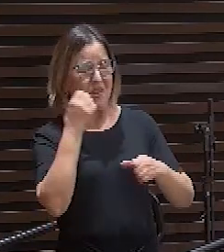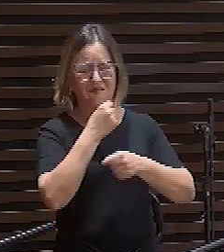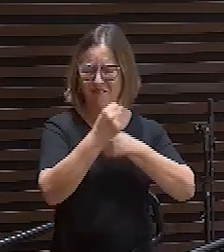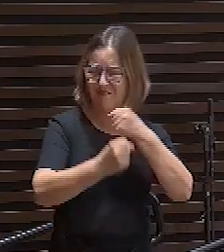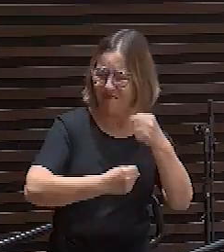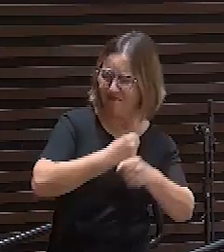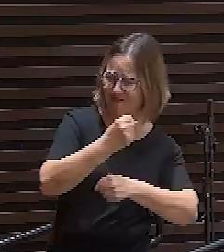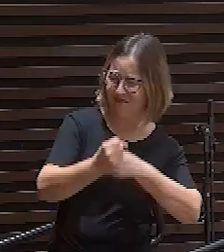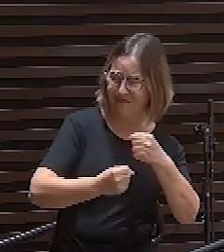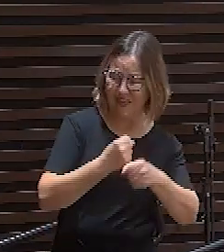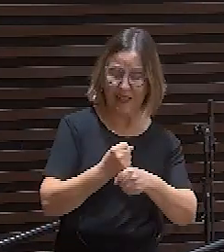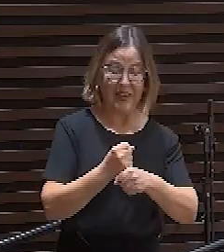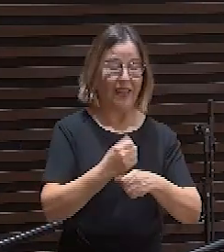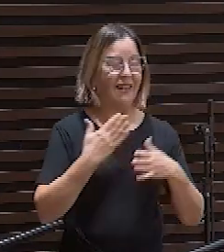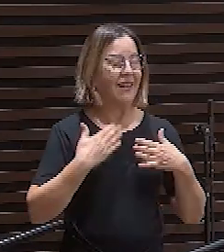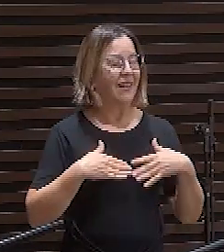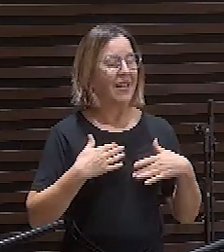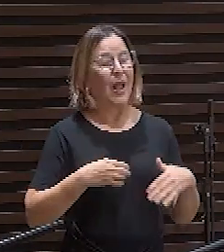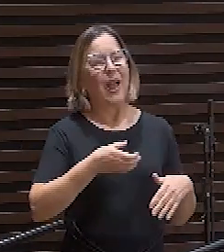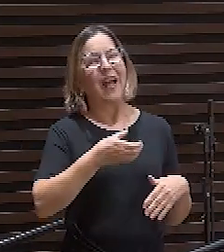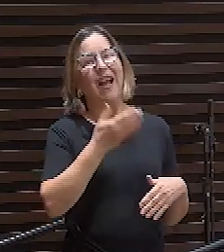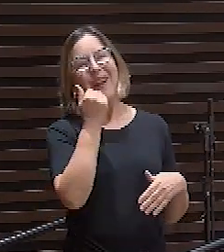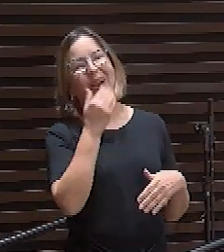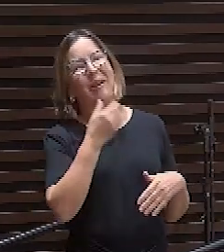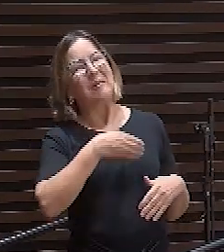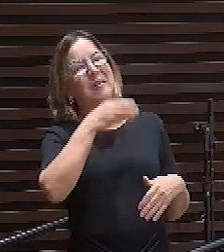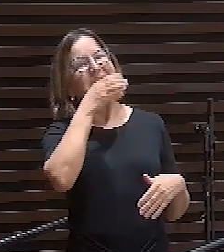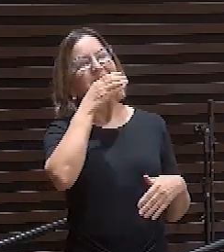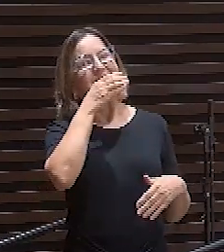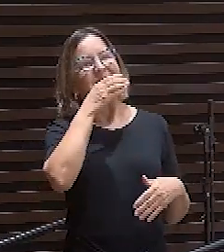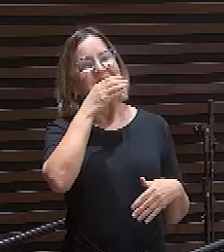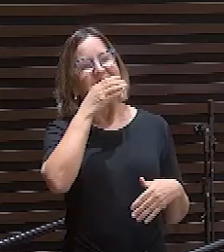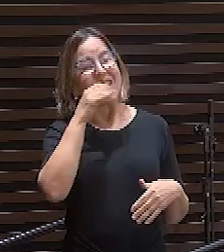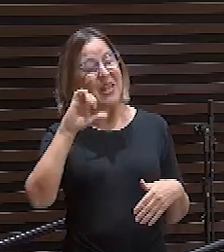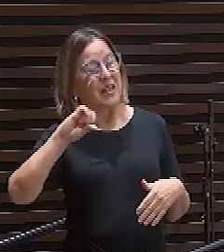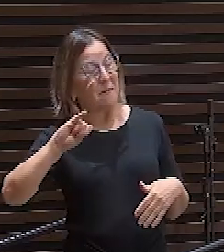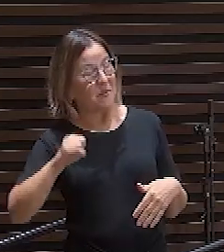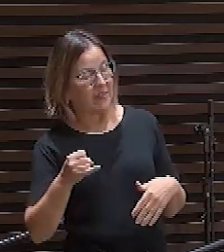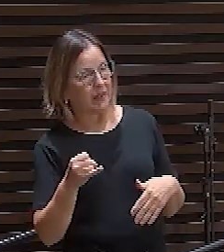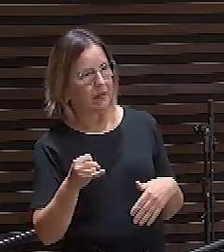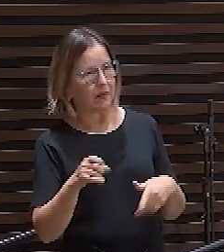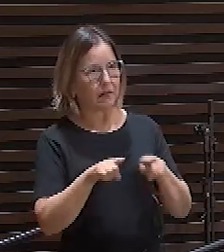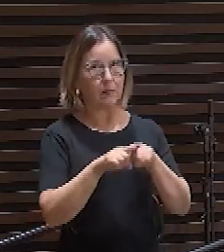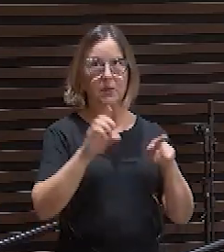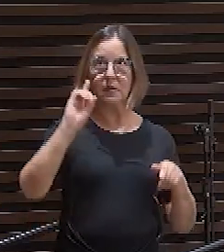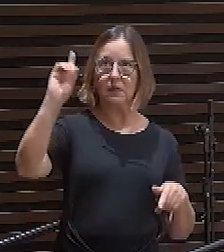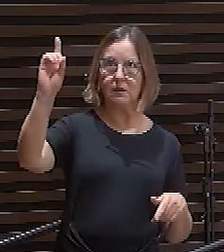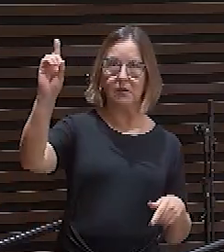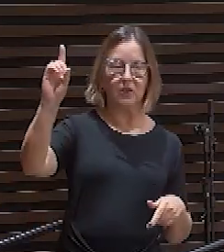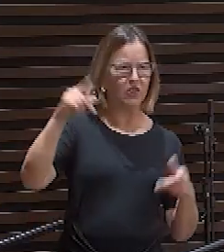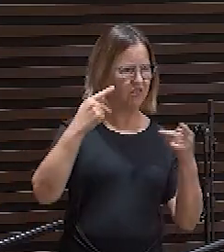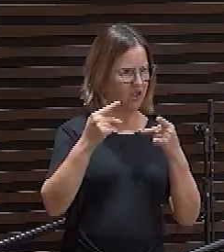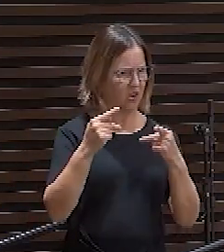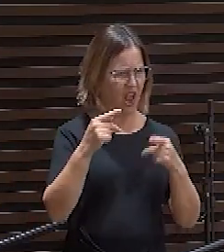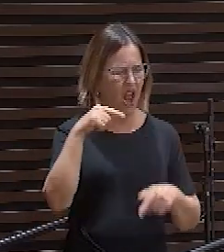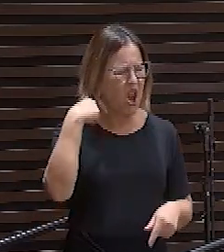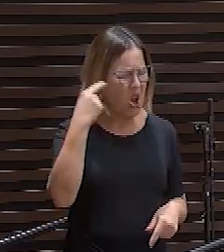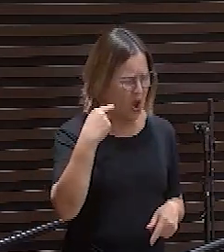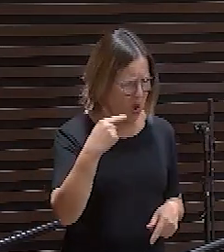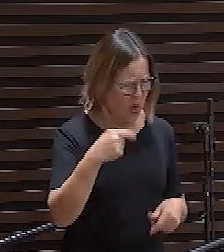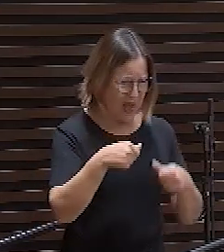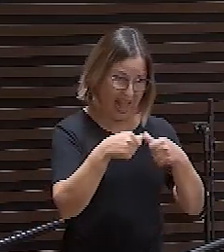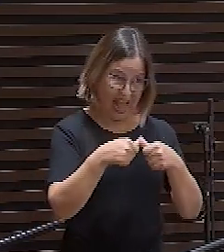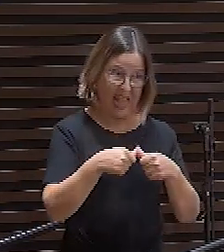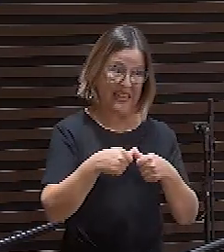Descansa, come, bebe e regala-te. Mas Deus lhe disse: Louco, esta noite